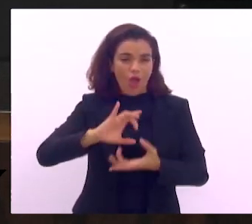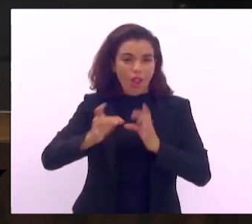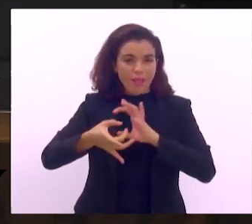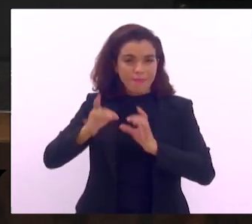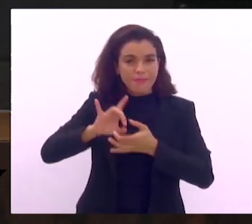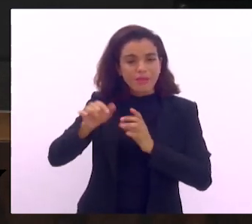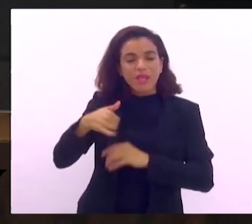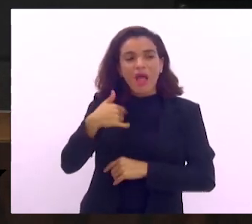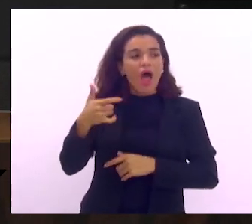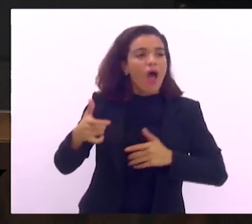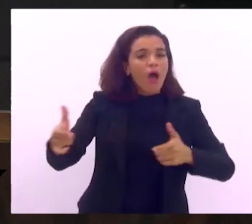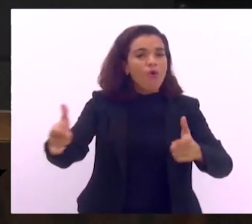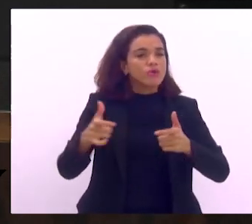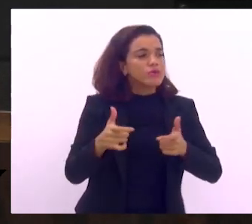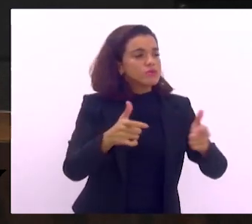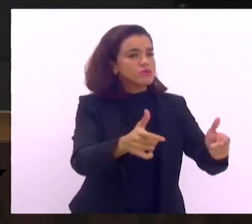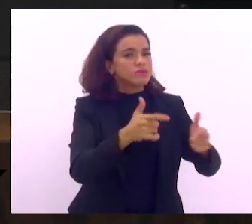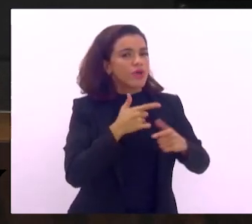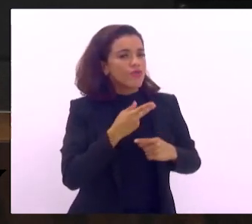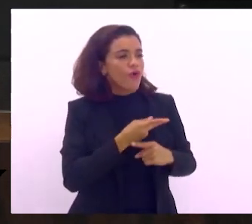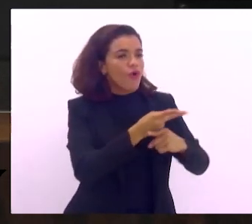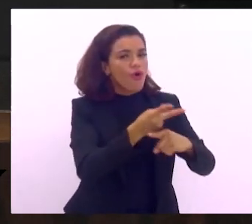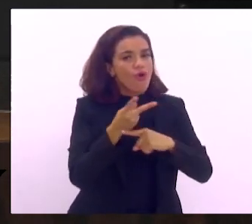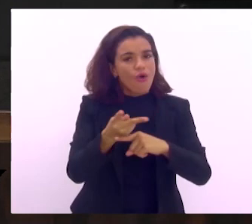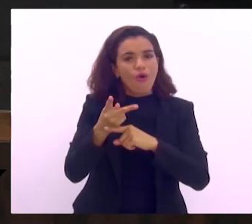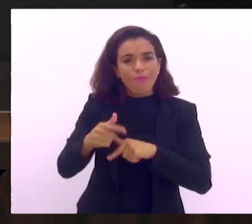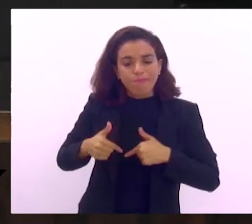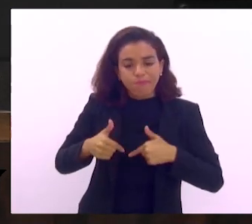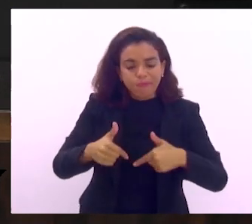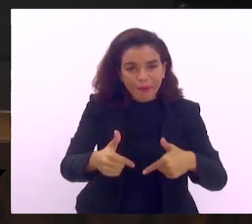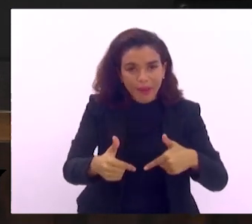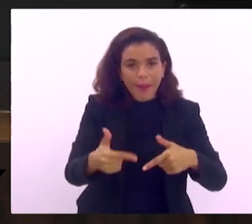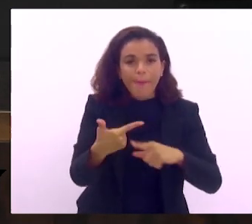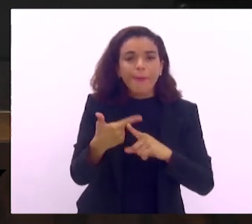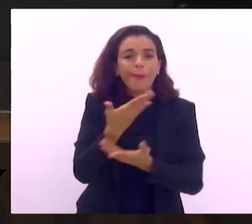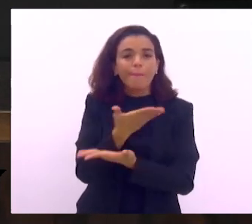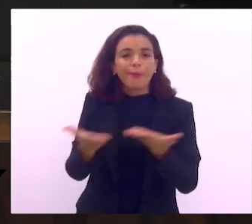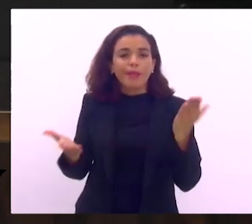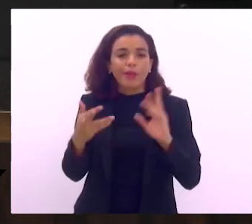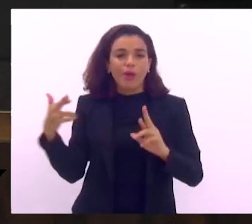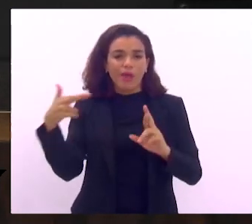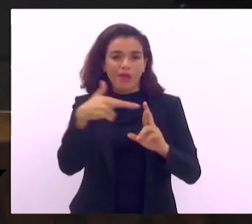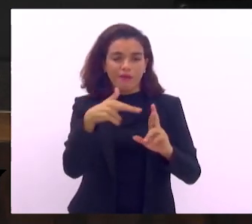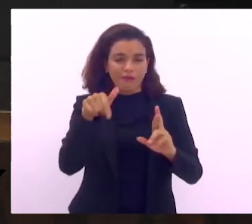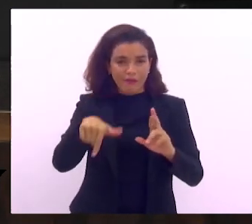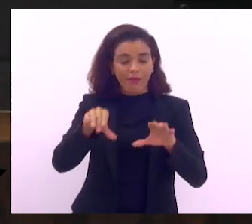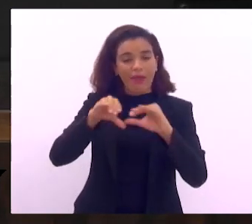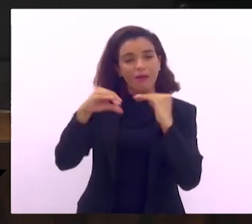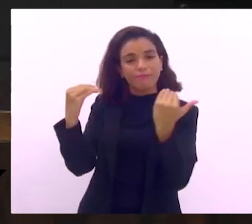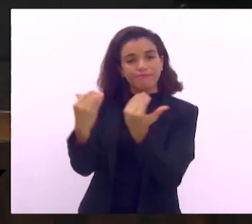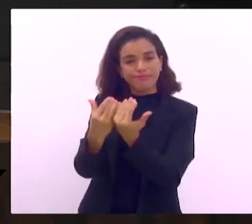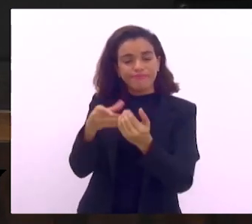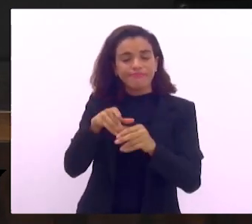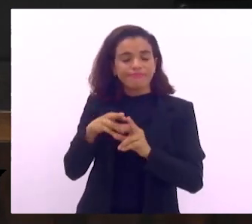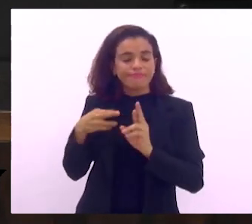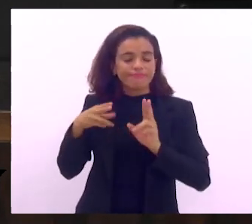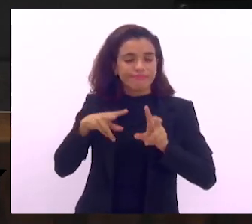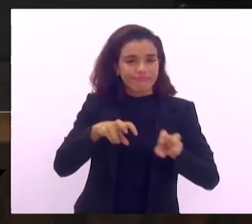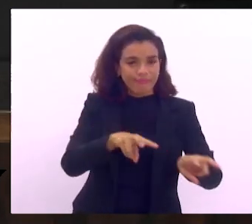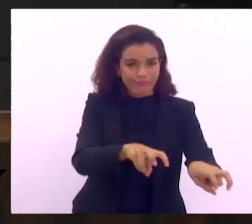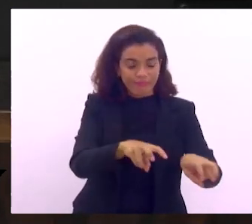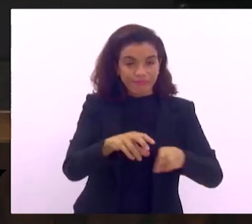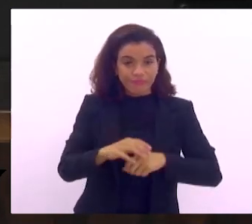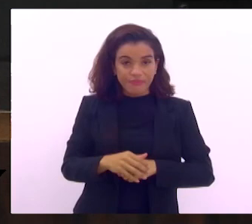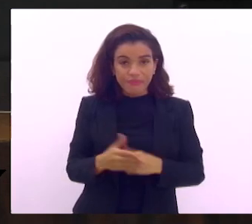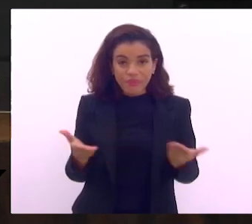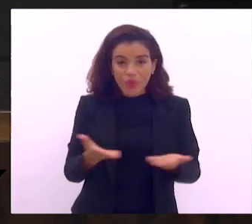sabe aonde que ele vai iniciar esse sonho dele, porque ele perdeu essa referência, que é o Célio de Barros. A gente vê